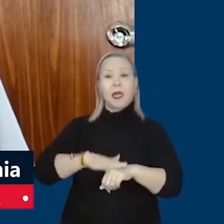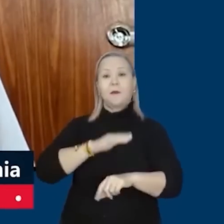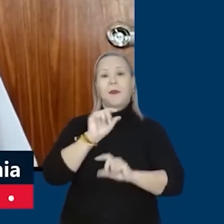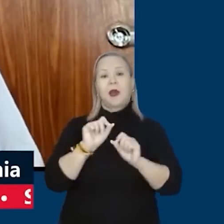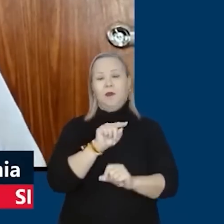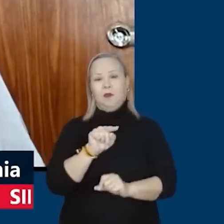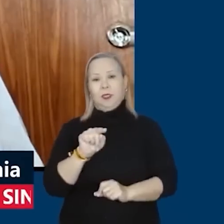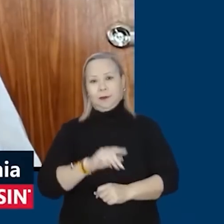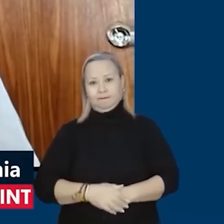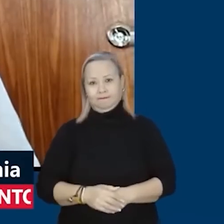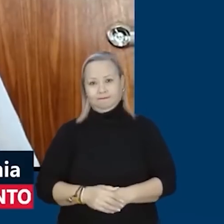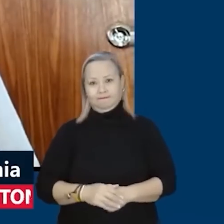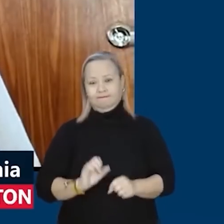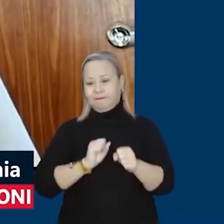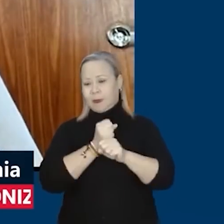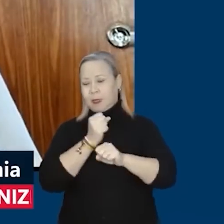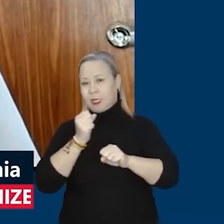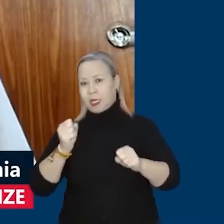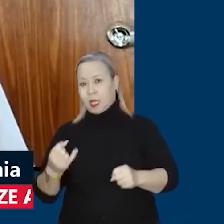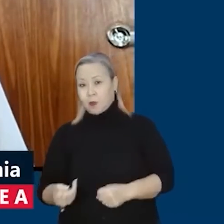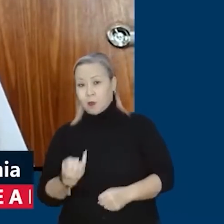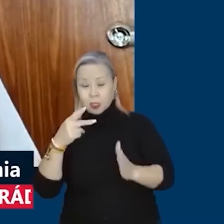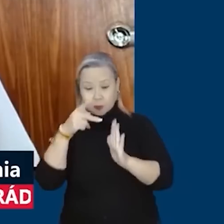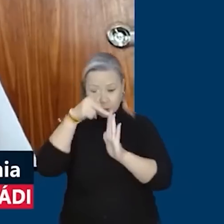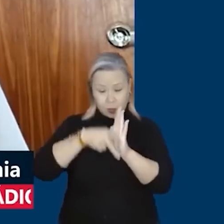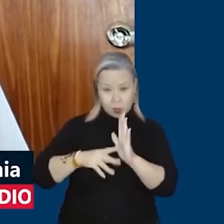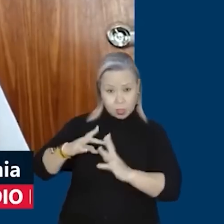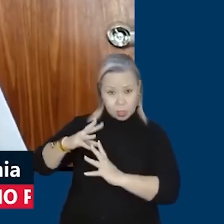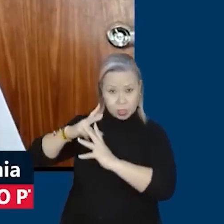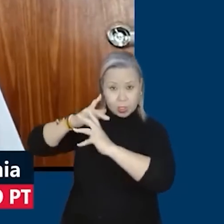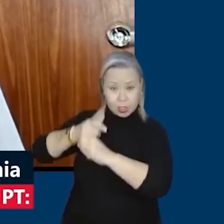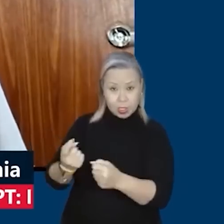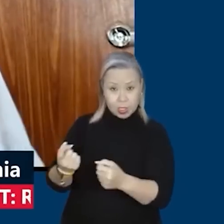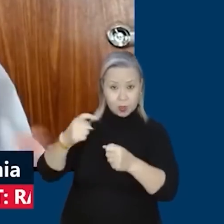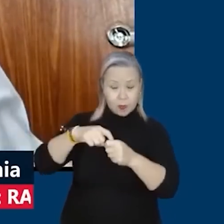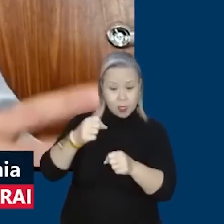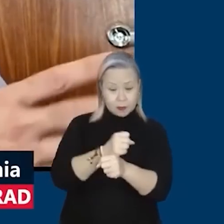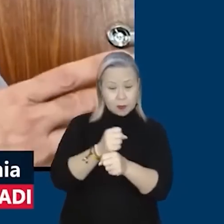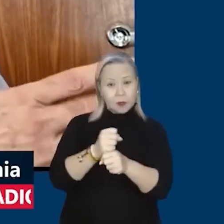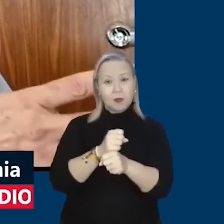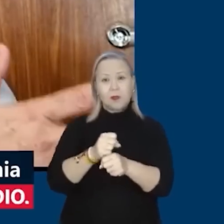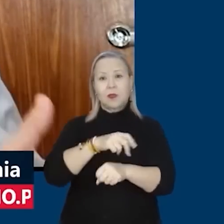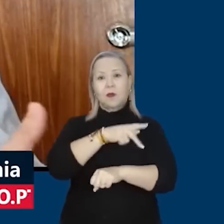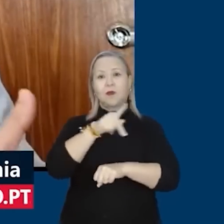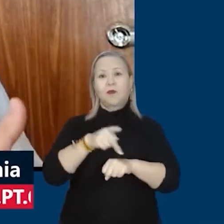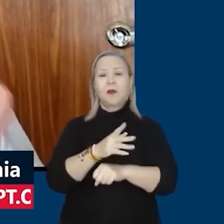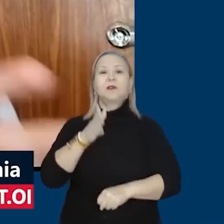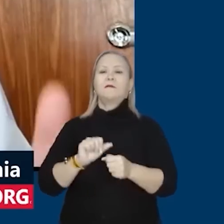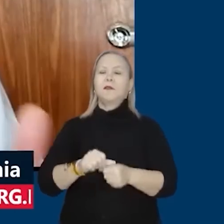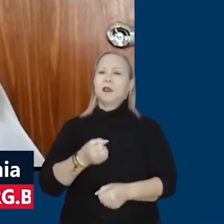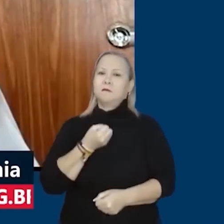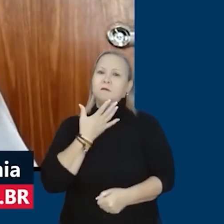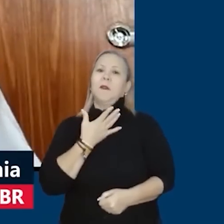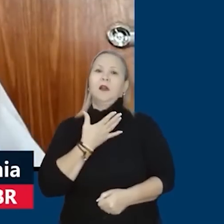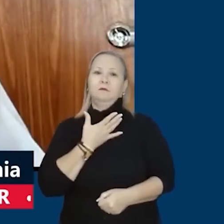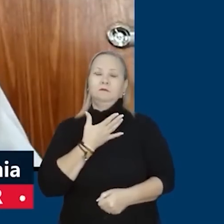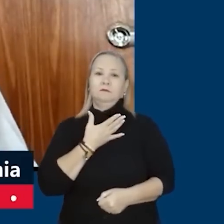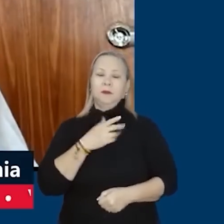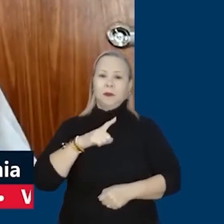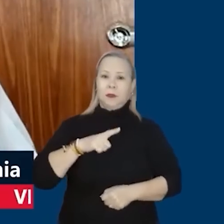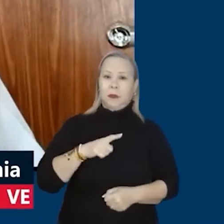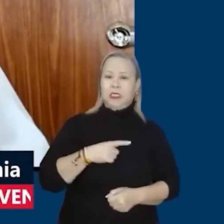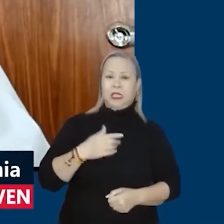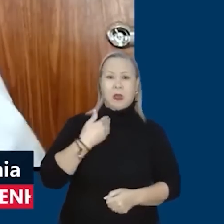desenvolvimento. É um grande projeto de retomada da construção de um país que nós já fizemos muito bem, que Temer e